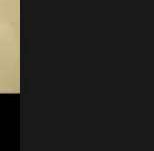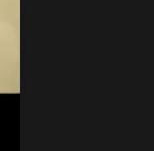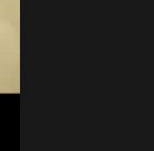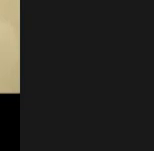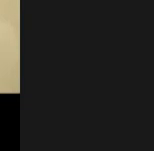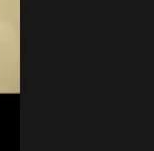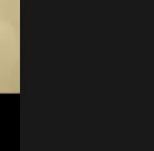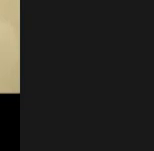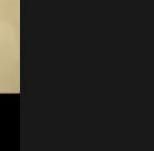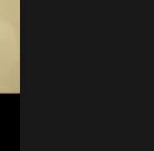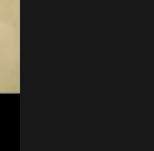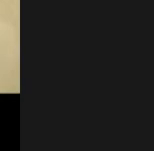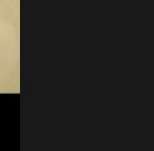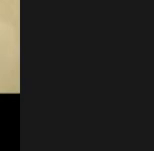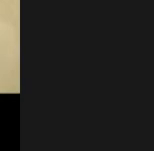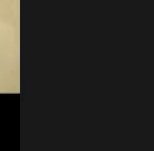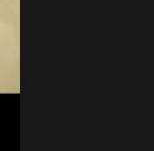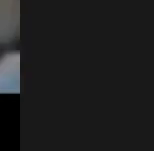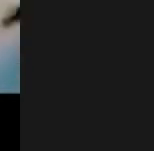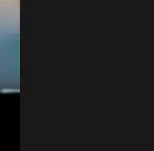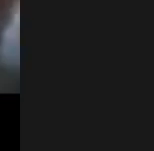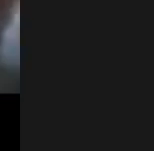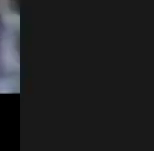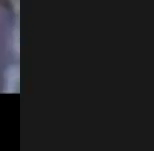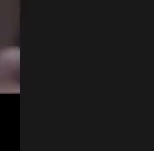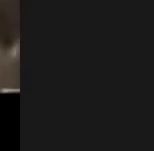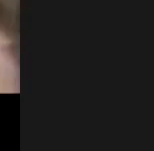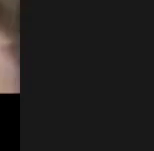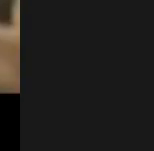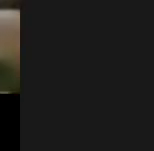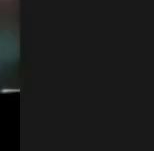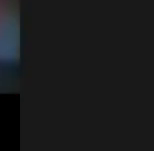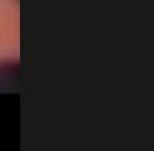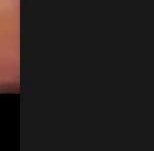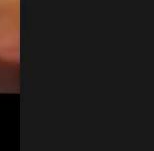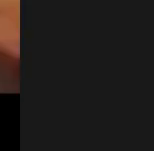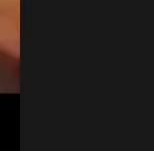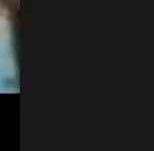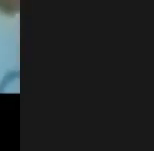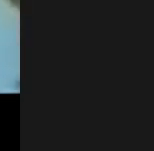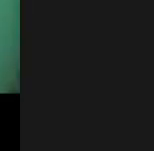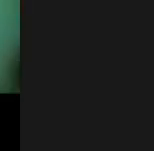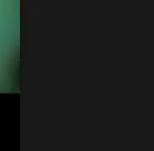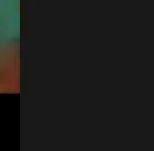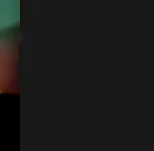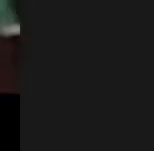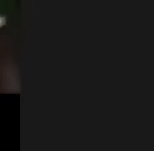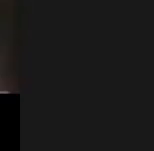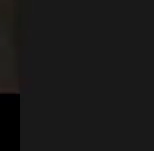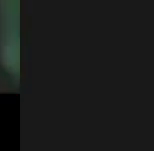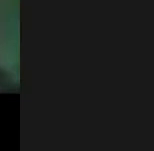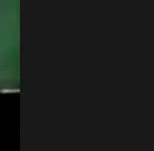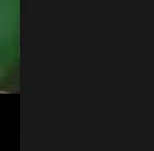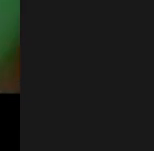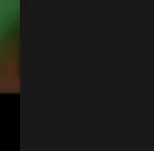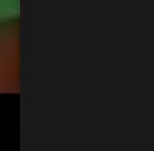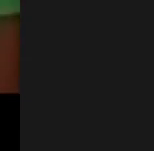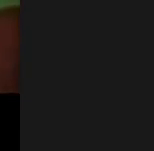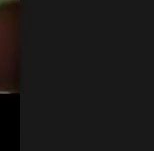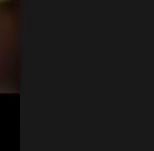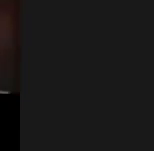o MAB. O evento foi a primeira troca de experiência entre os atingidos, com a participação de diferentes